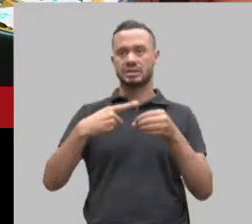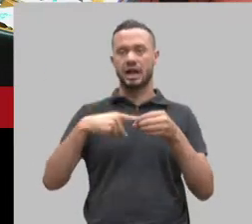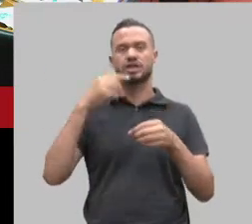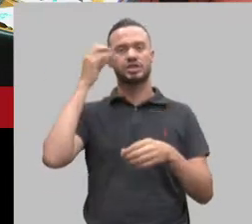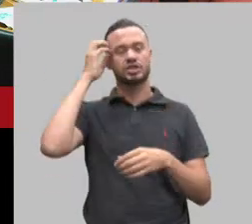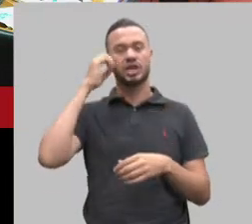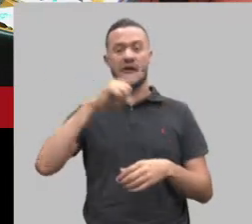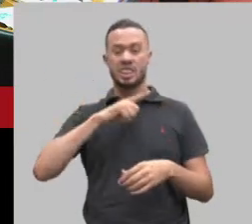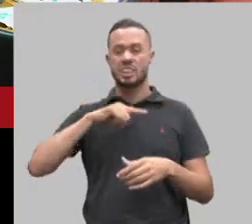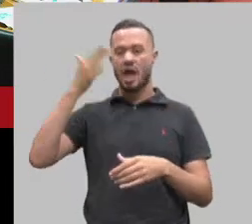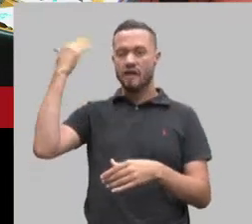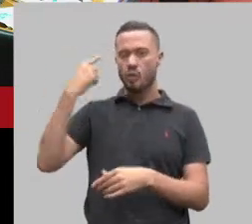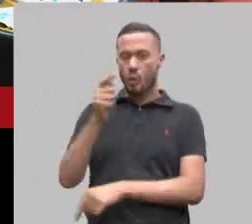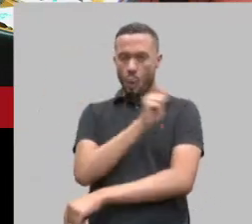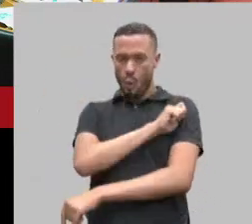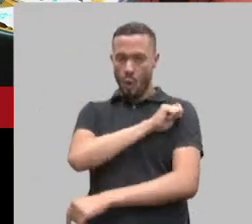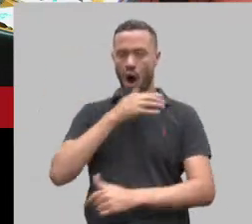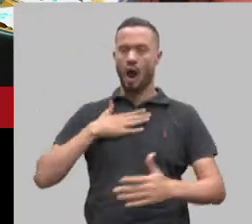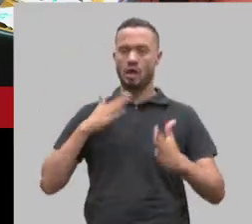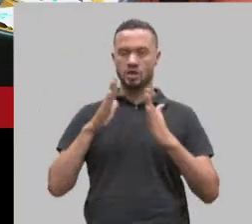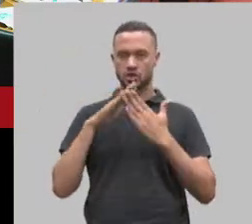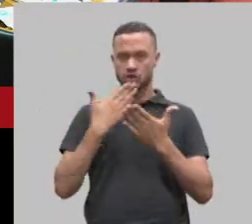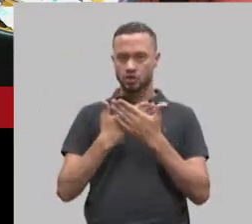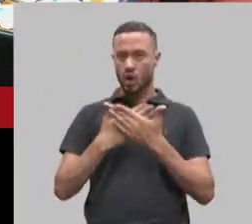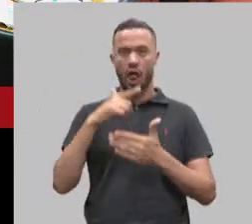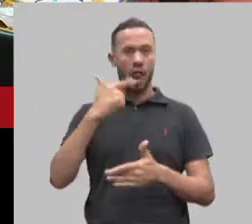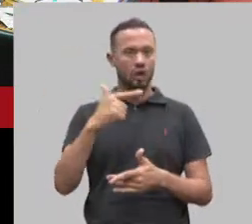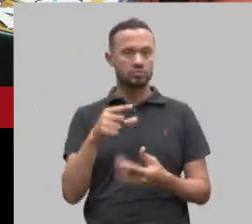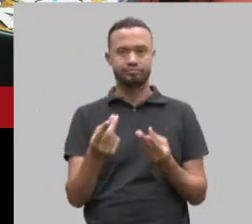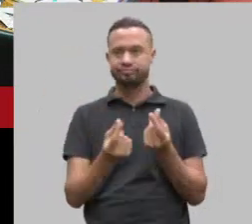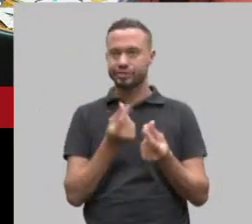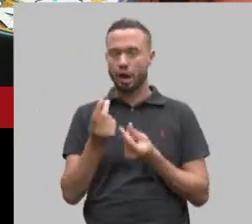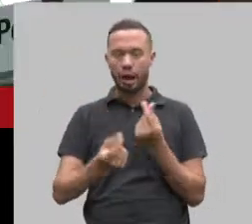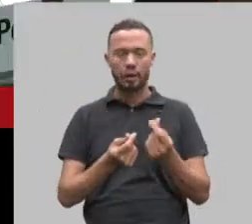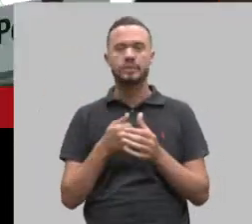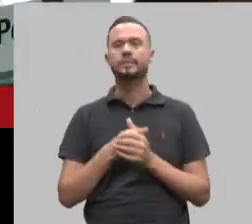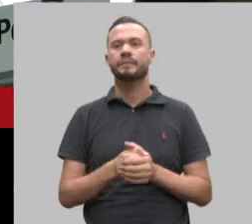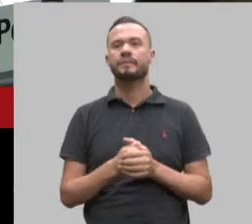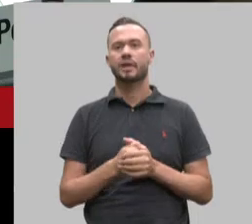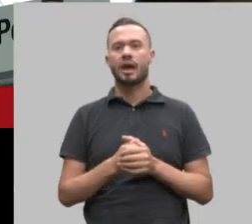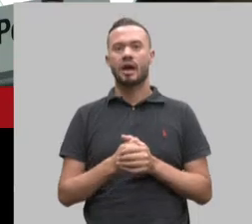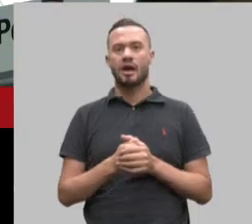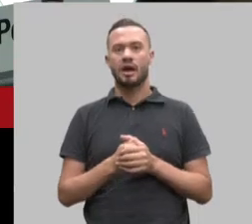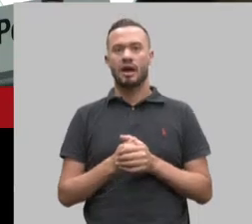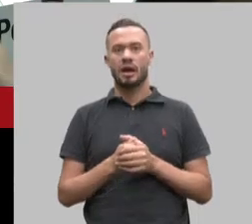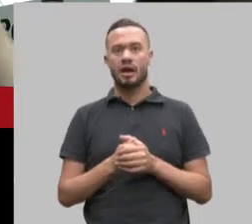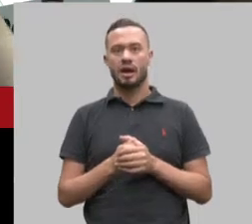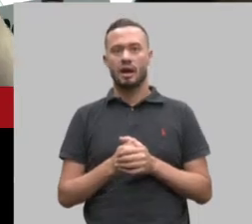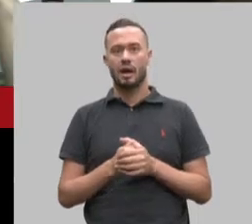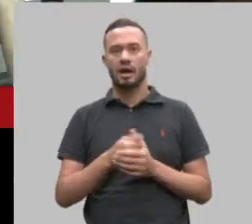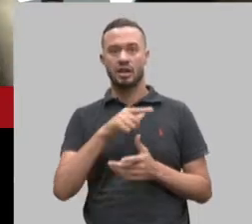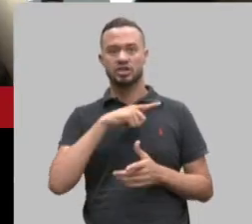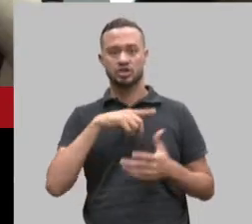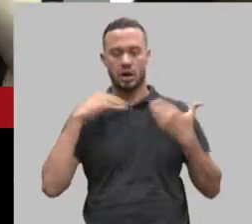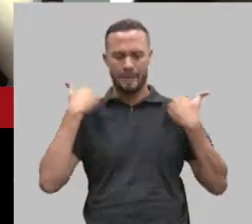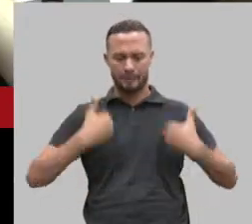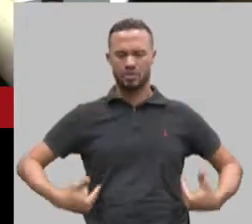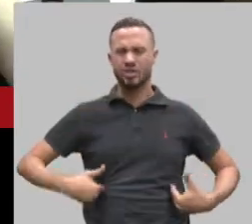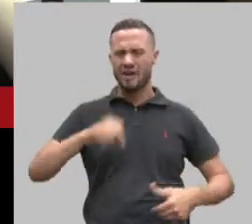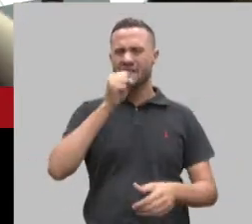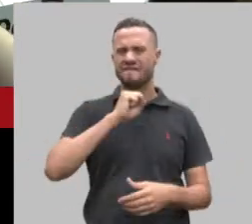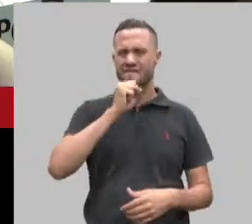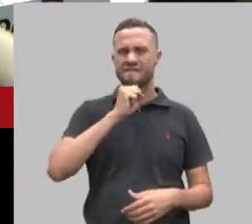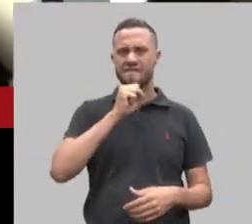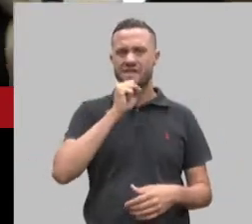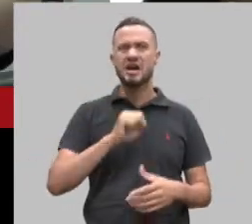da minha escola que não tinha muitas condições financeiras ele ele foi ele tinha uma mochila velha vamos dizer